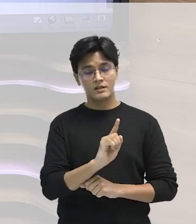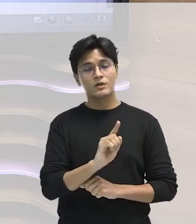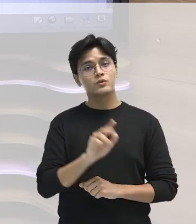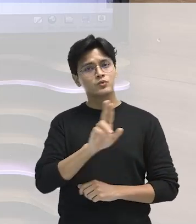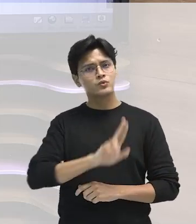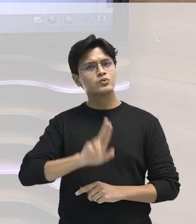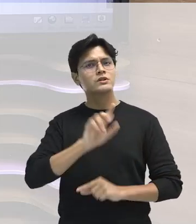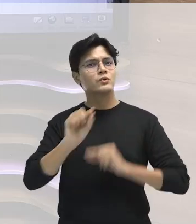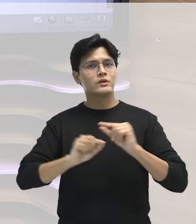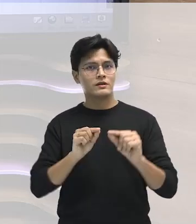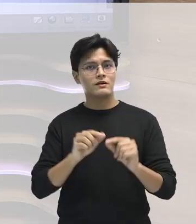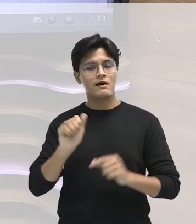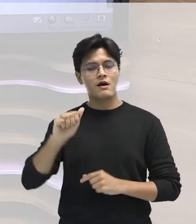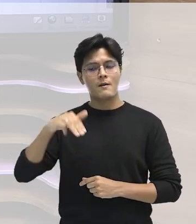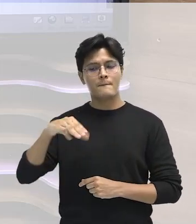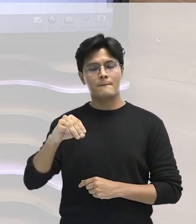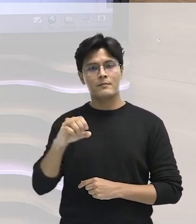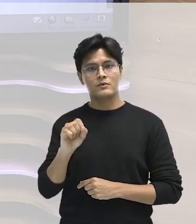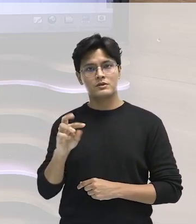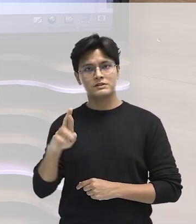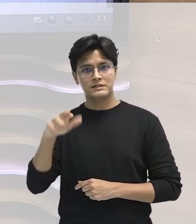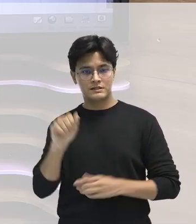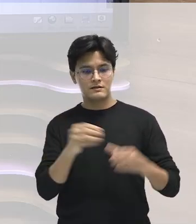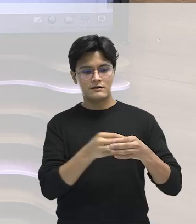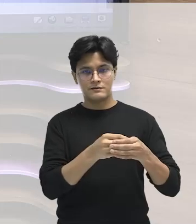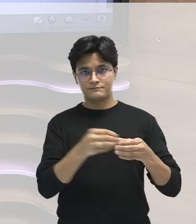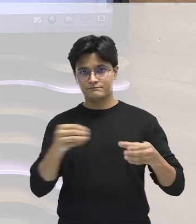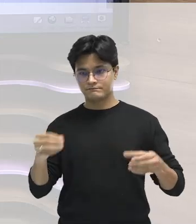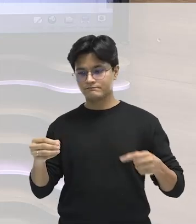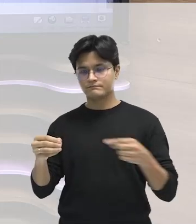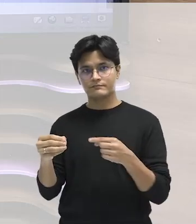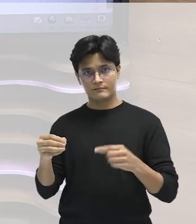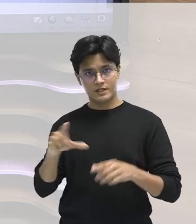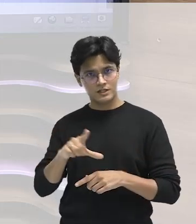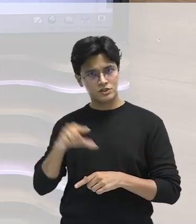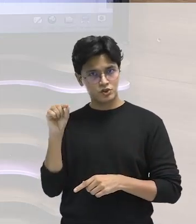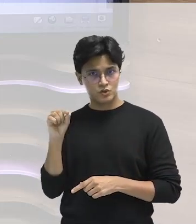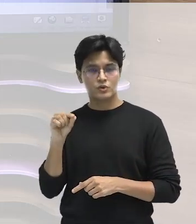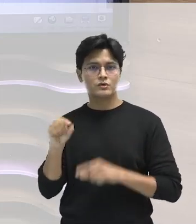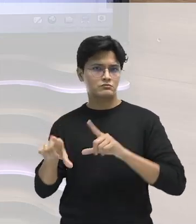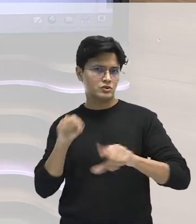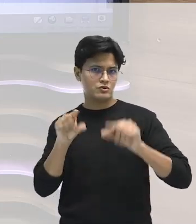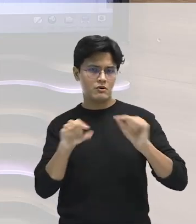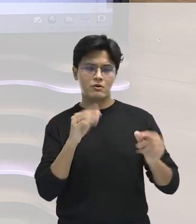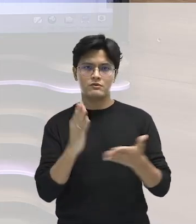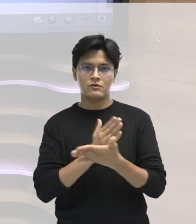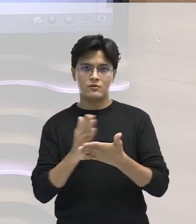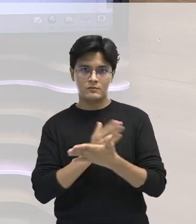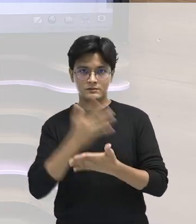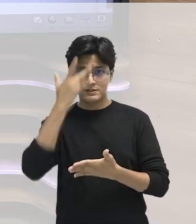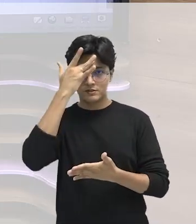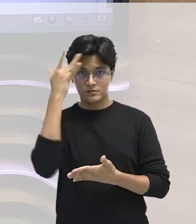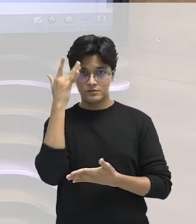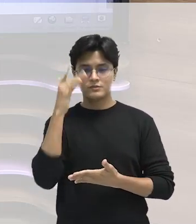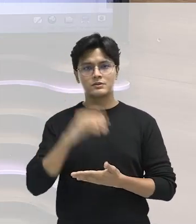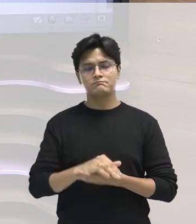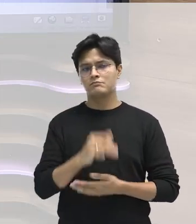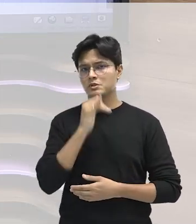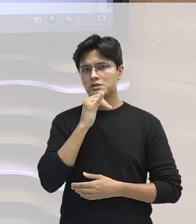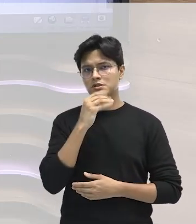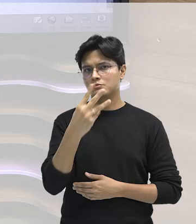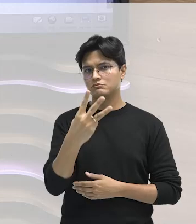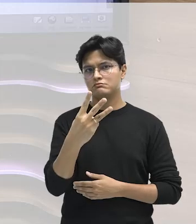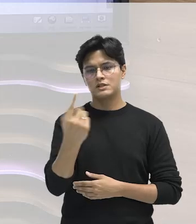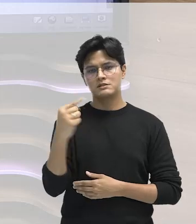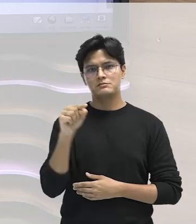mil pessoas, eles escolhem ali algumas pessoas aleatoriamente, né? Sei lá, escolhe lá 3 mil pessoas. Então, eles